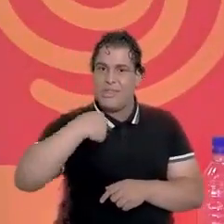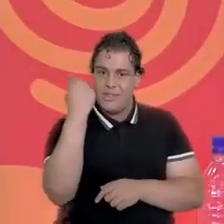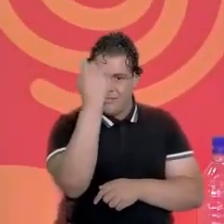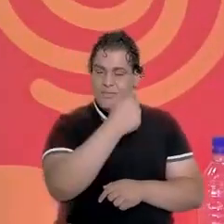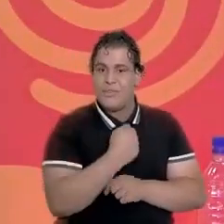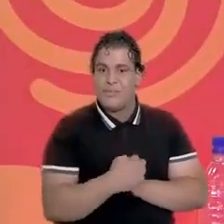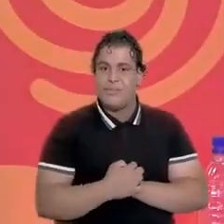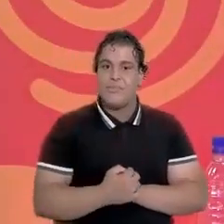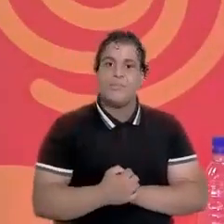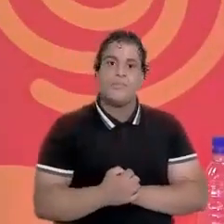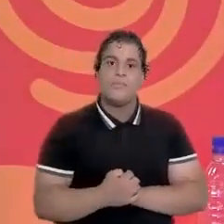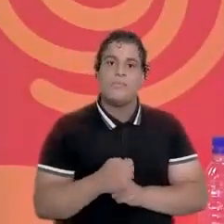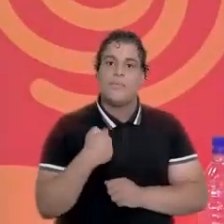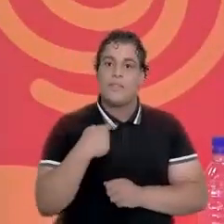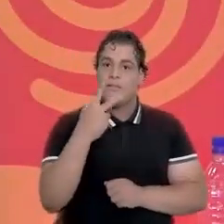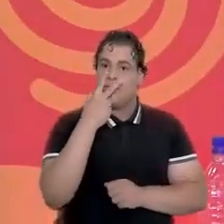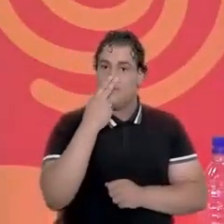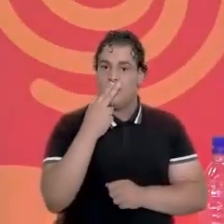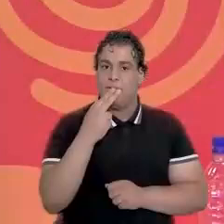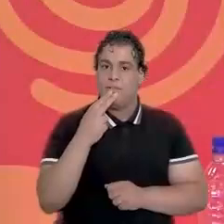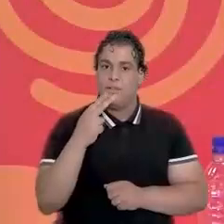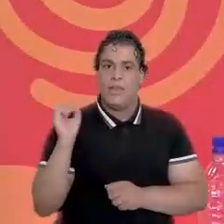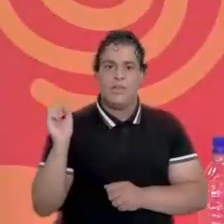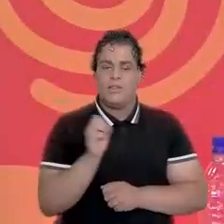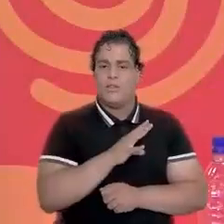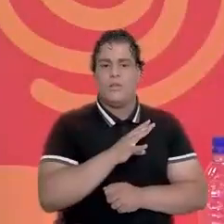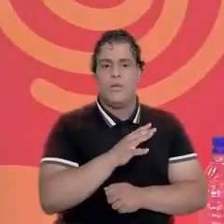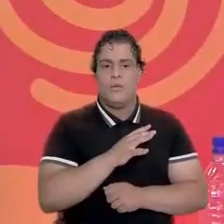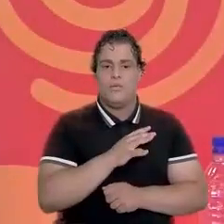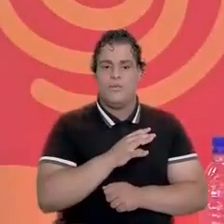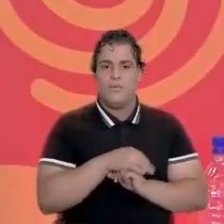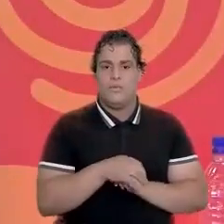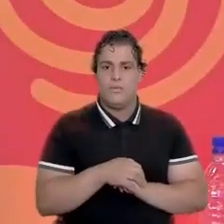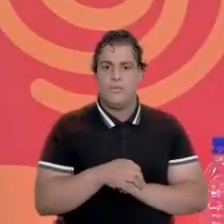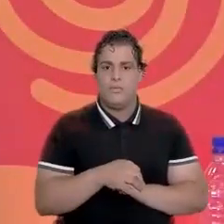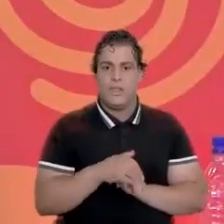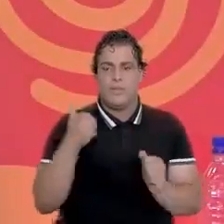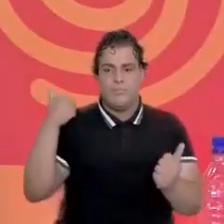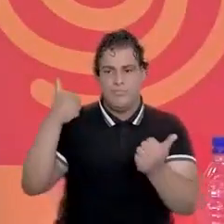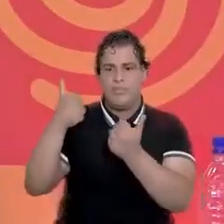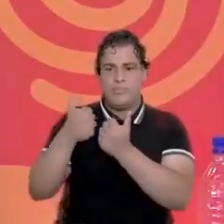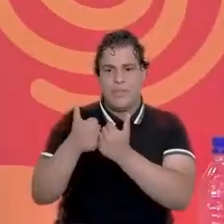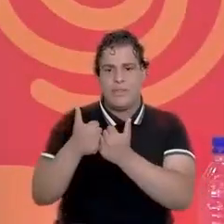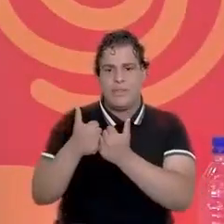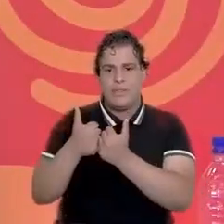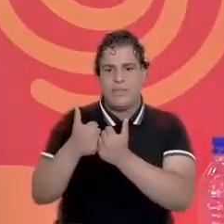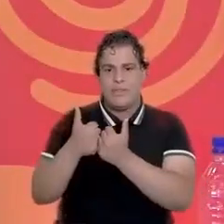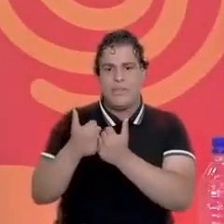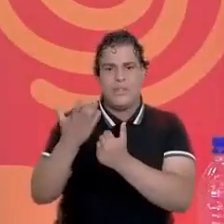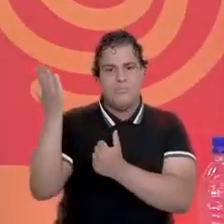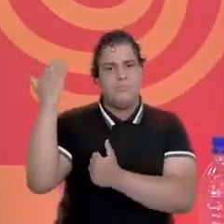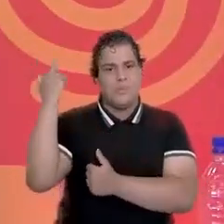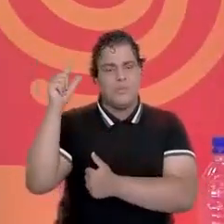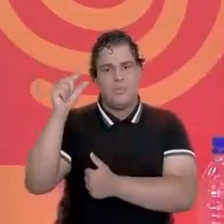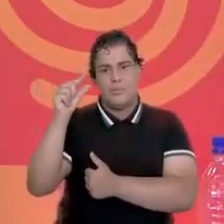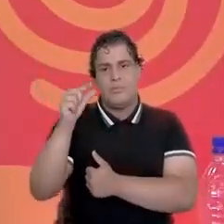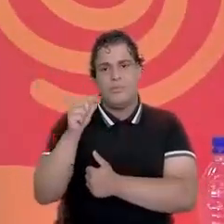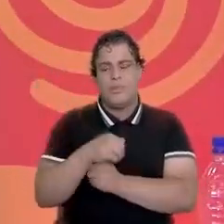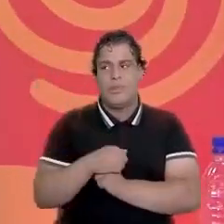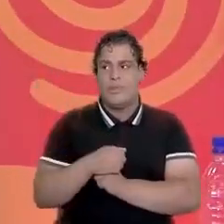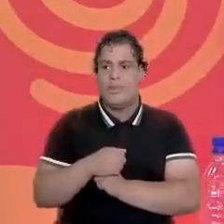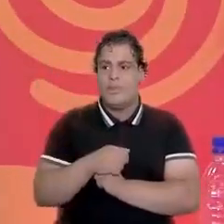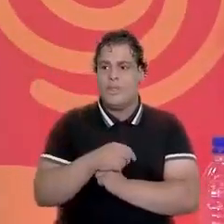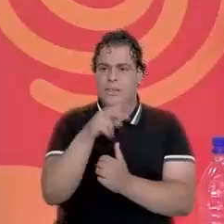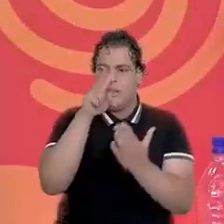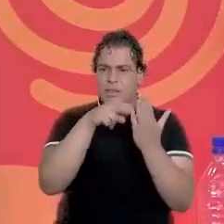datado nesse sentido. Eu acho que está tão recente na gente que não tem como você não ler e falar, nossa, era isso que eu sentia, foi isso que a gente passou.